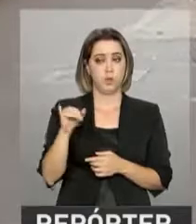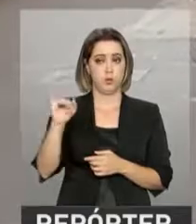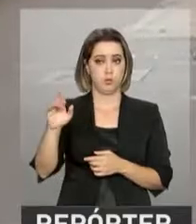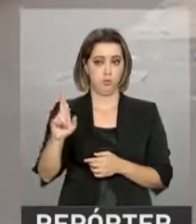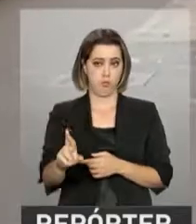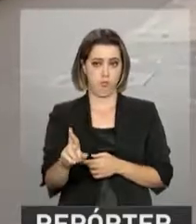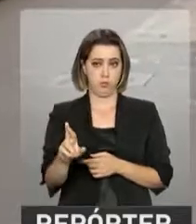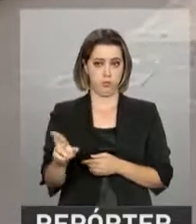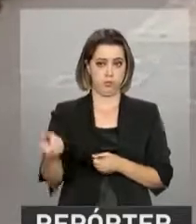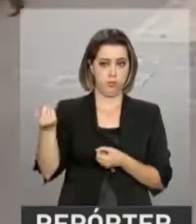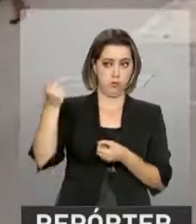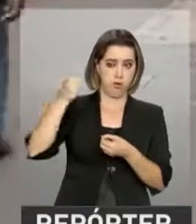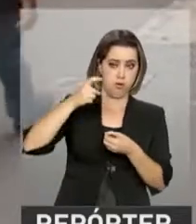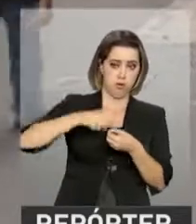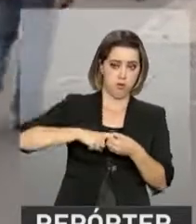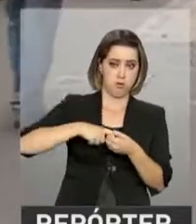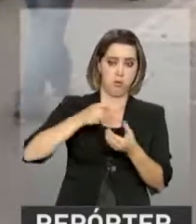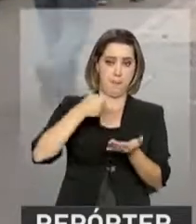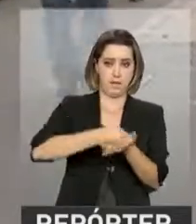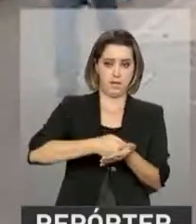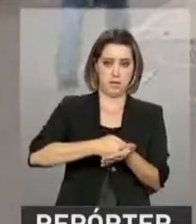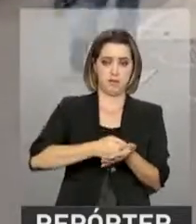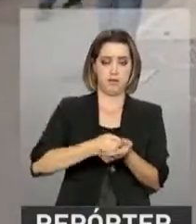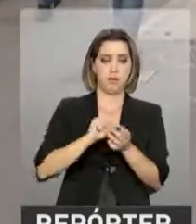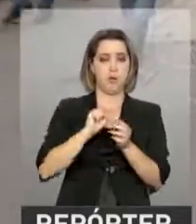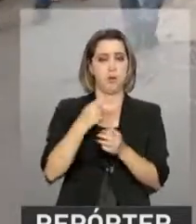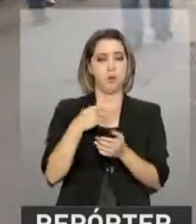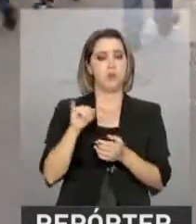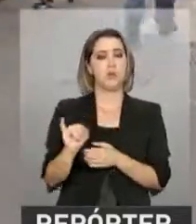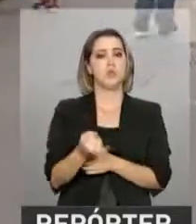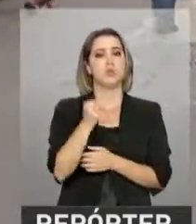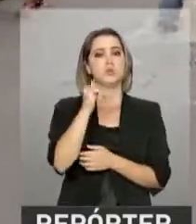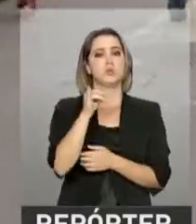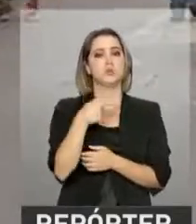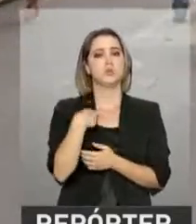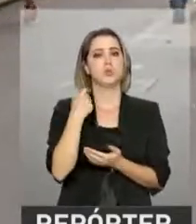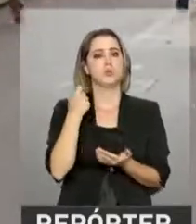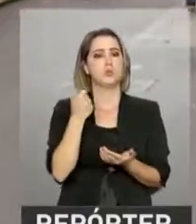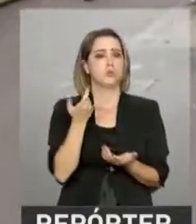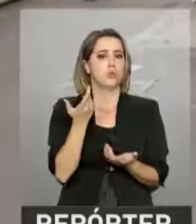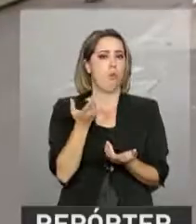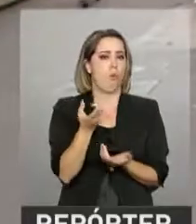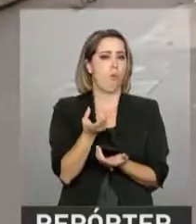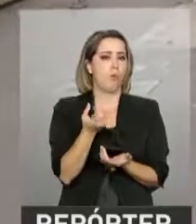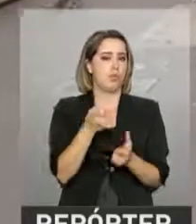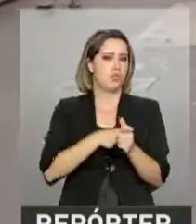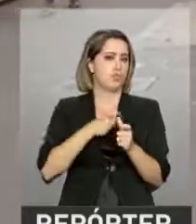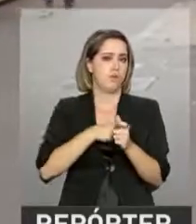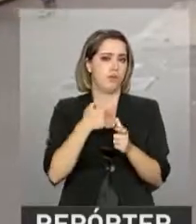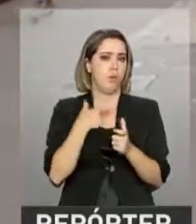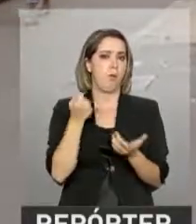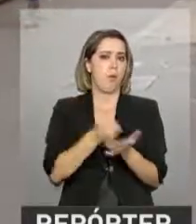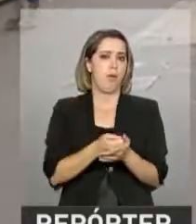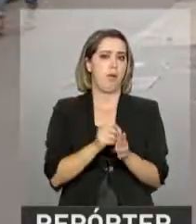renda e o que eu pago efetivamente de juros da conta que eu quero quitar. Então, o que for maior, fica.